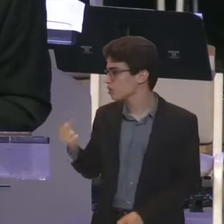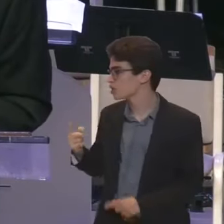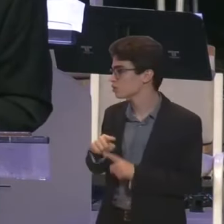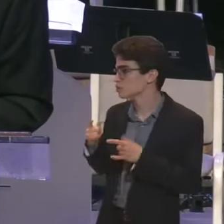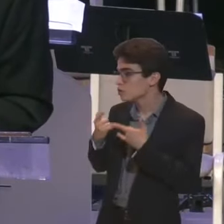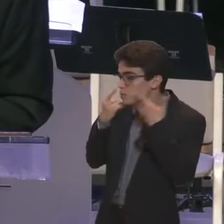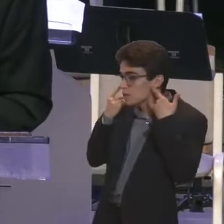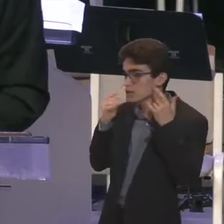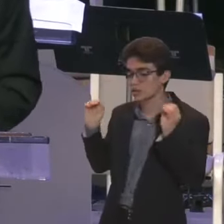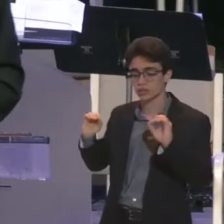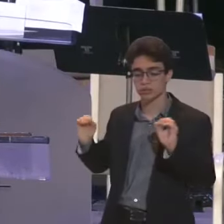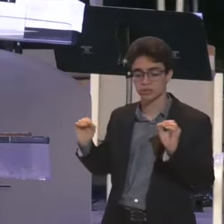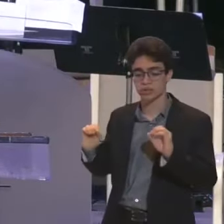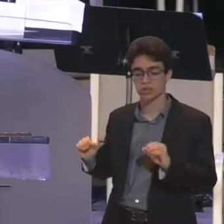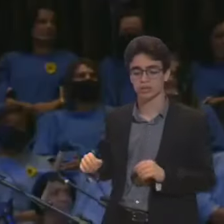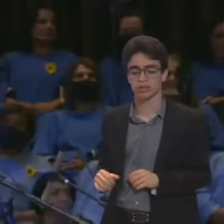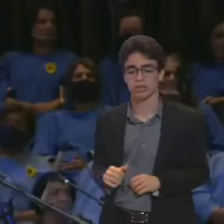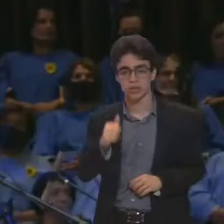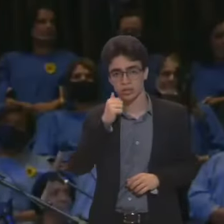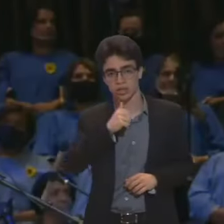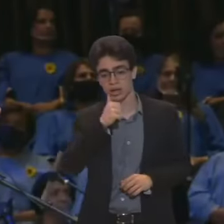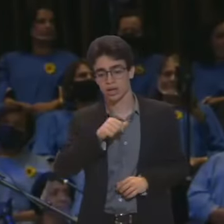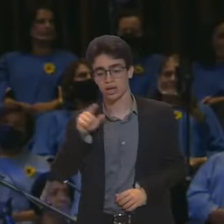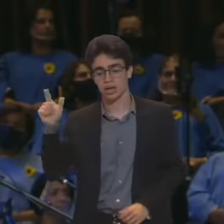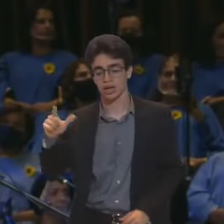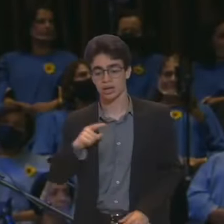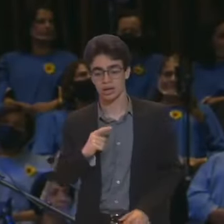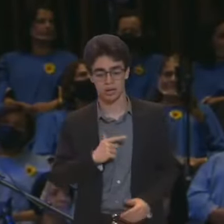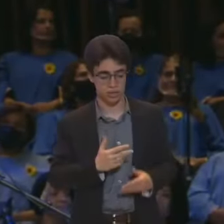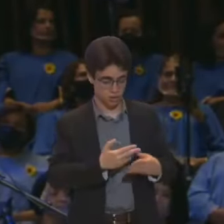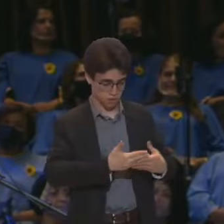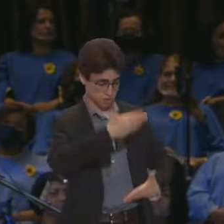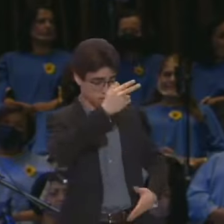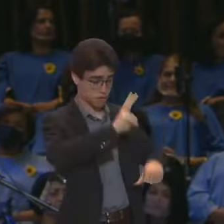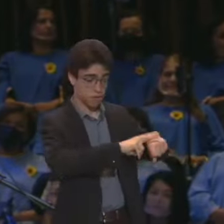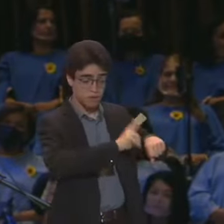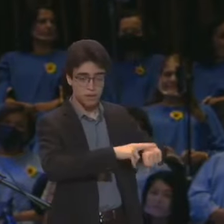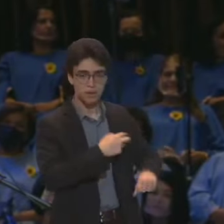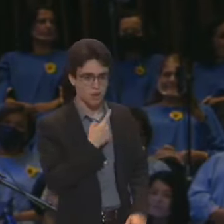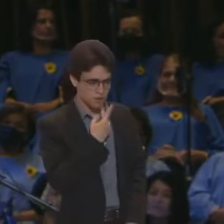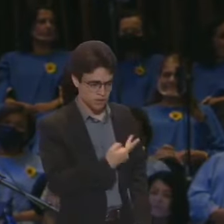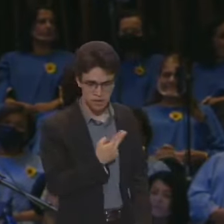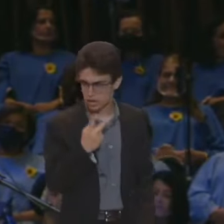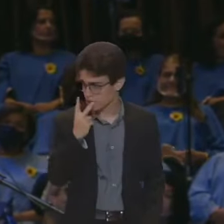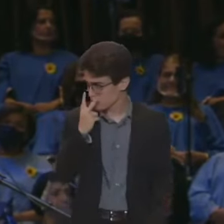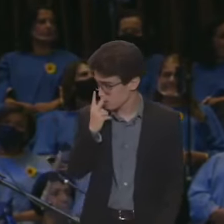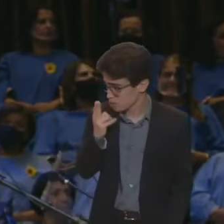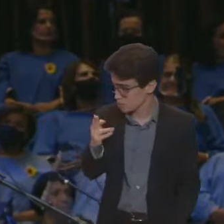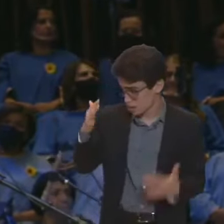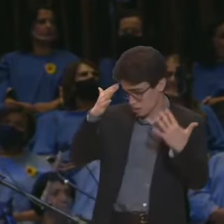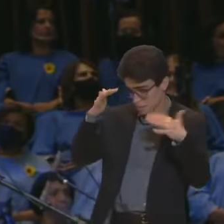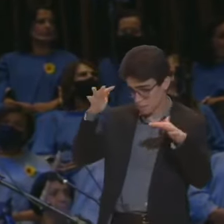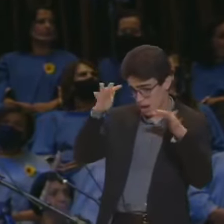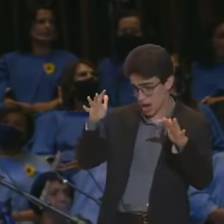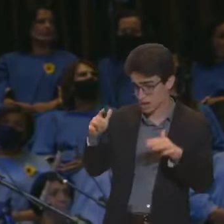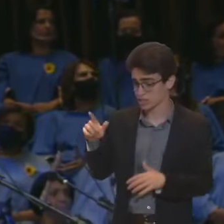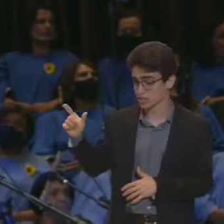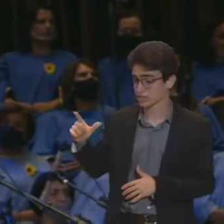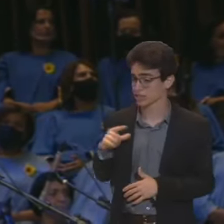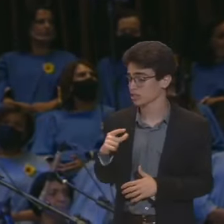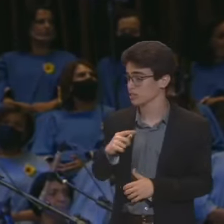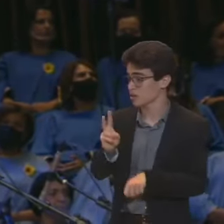máscara. E ela tinha mais um vidro na frente dela. Eu falei, pô, é mágica a minha voz, tem um vidro e